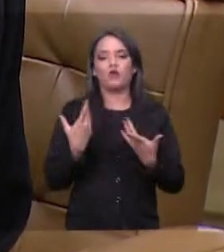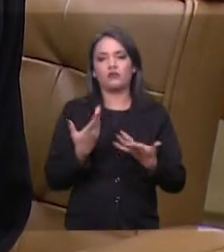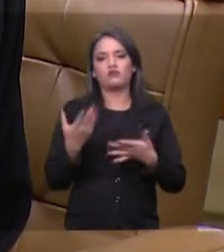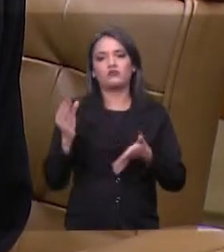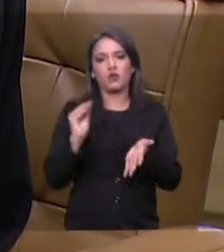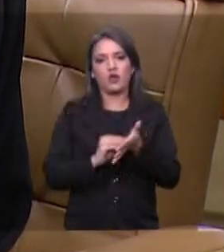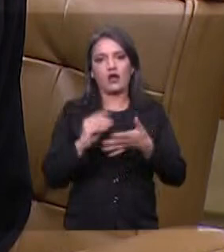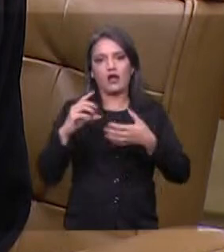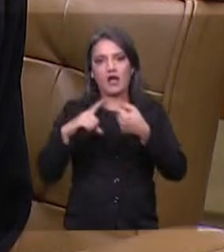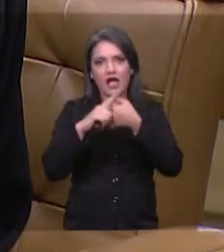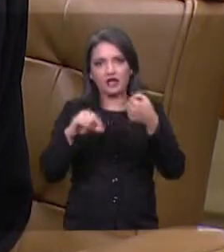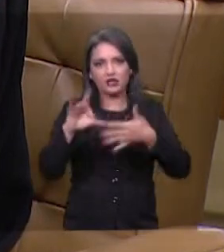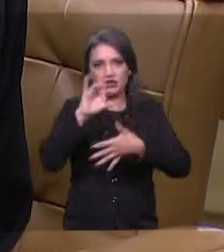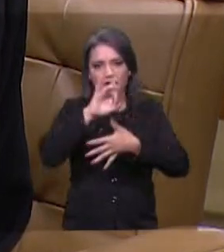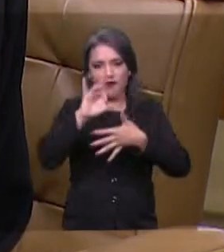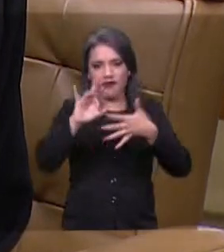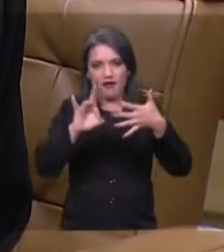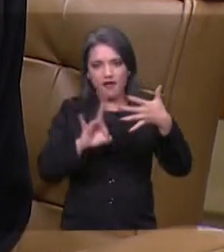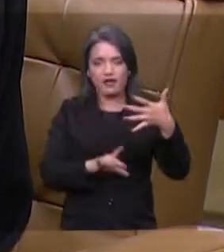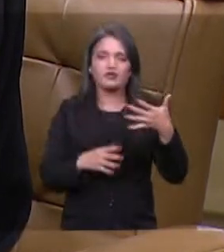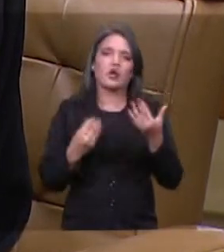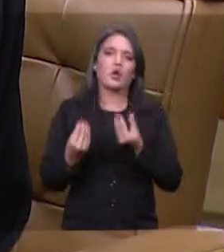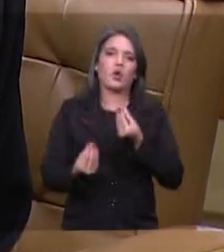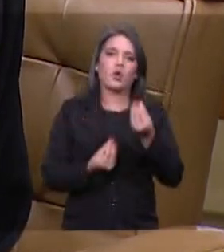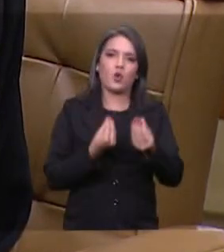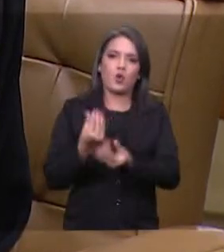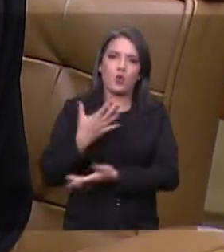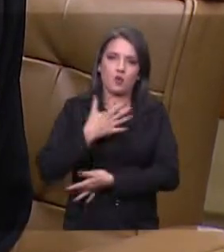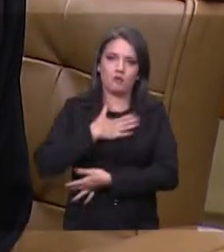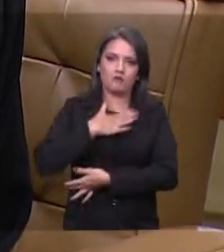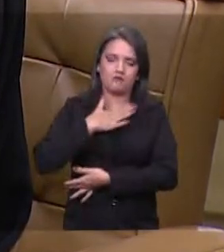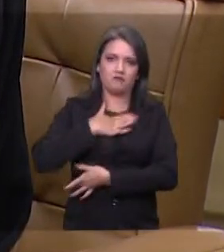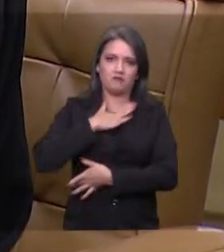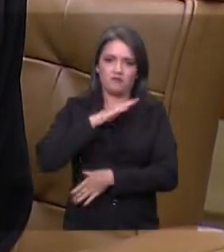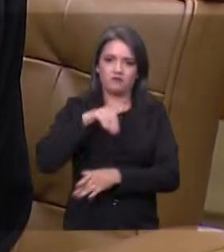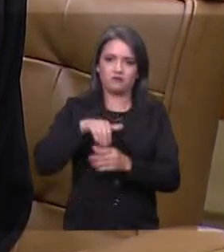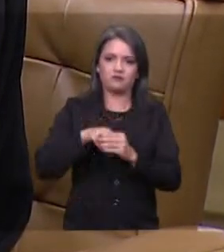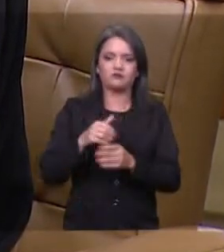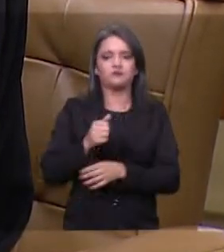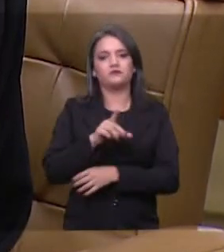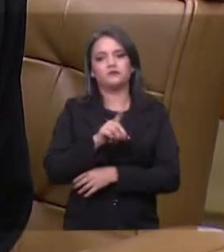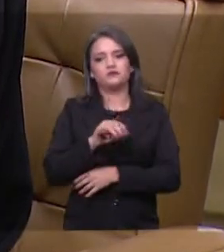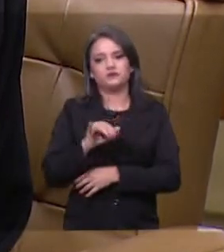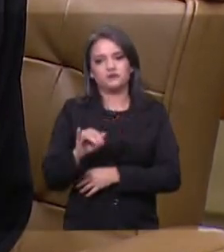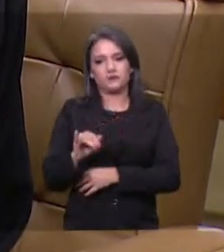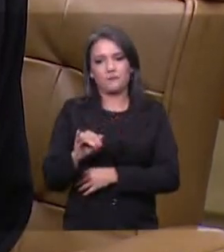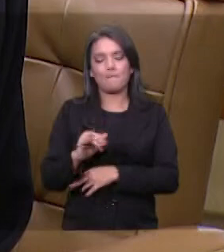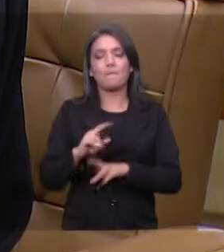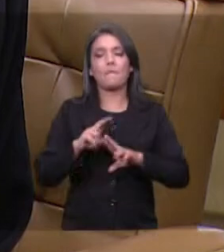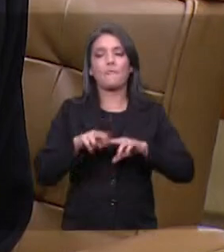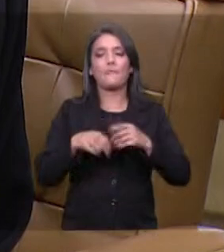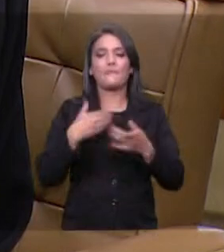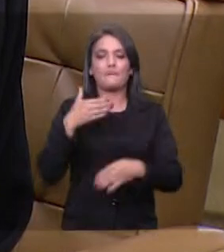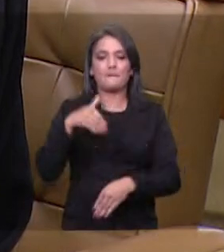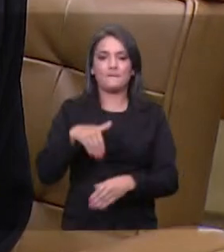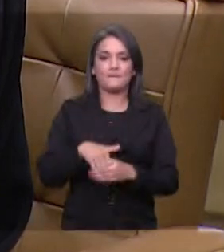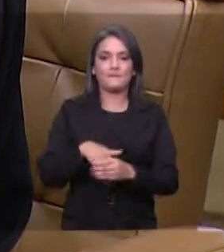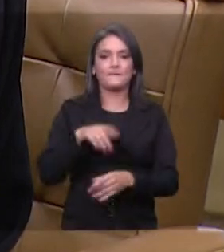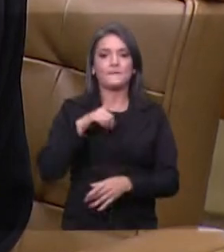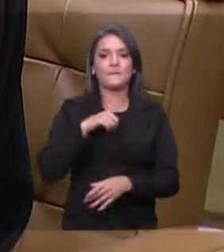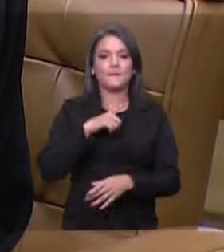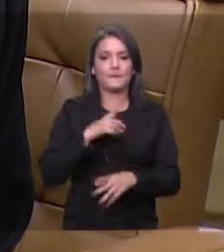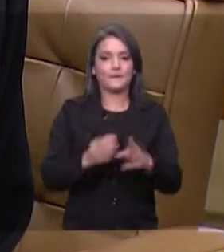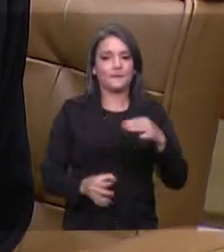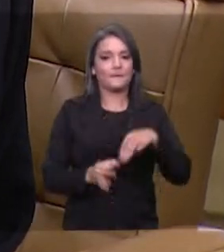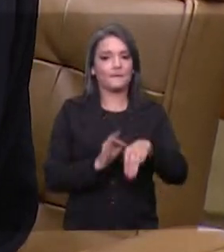minha compreensão sobre os itens impugnados nessas ADIs, a partir do voto proferido pelo